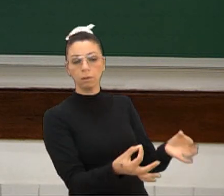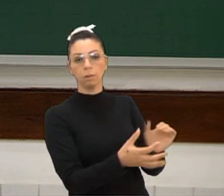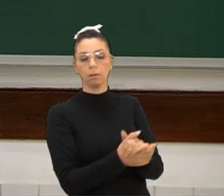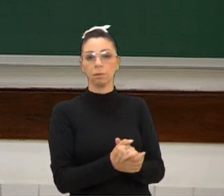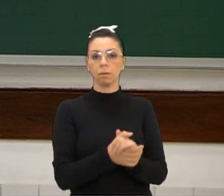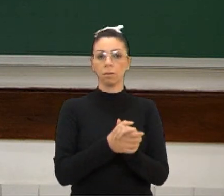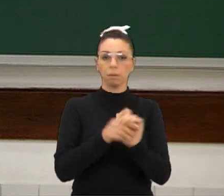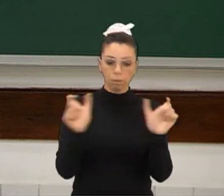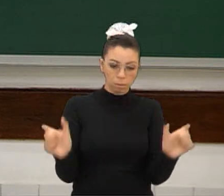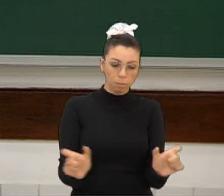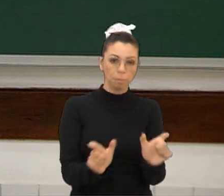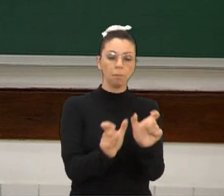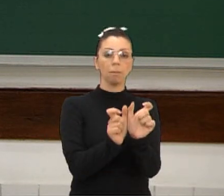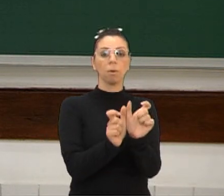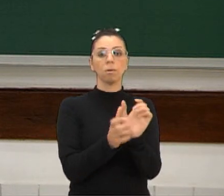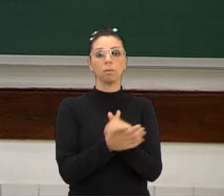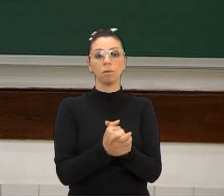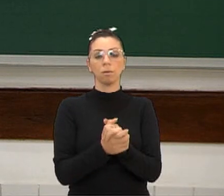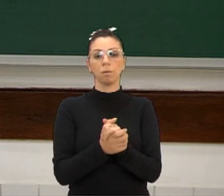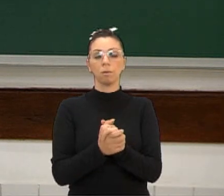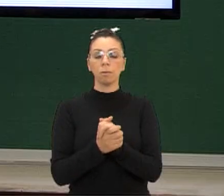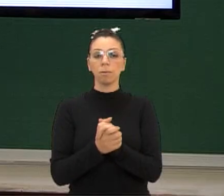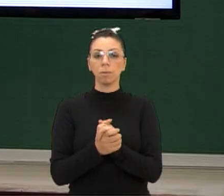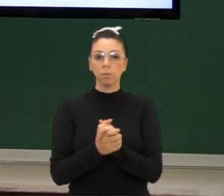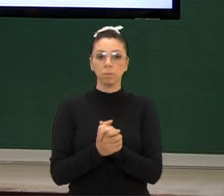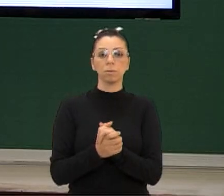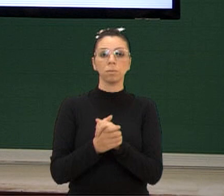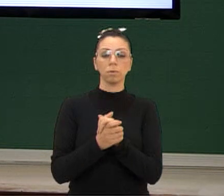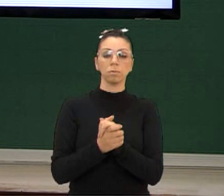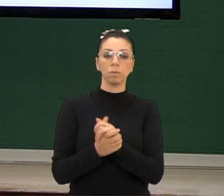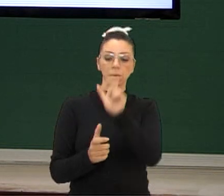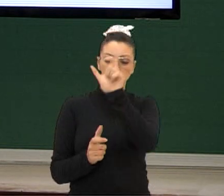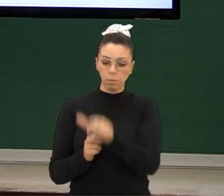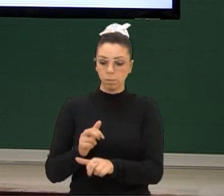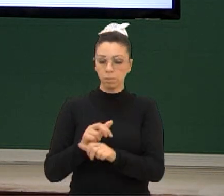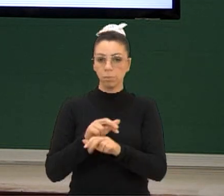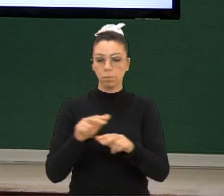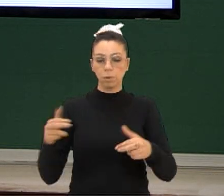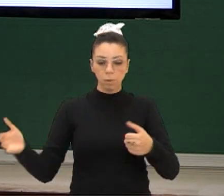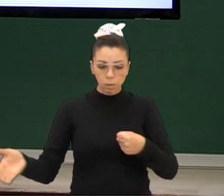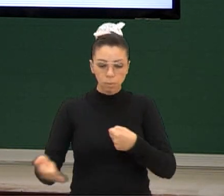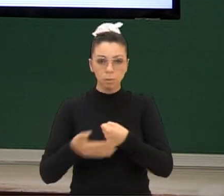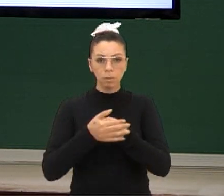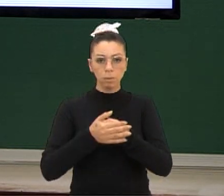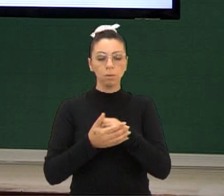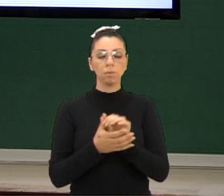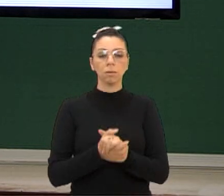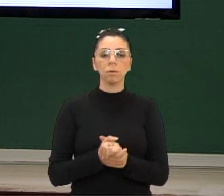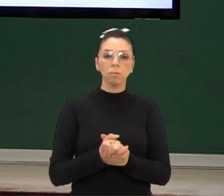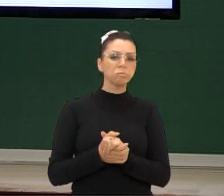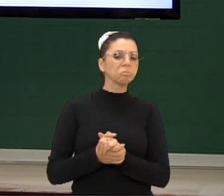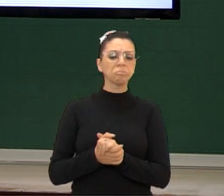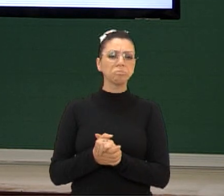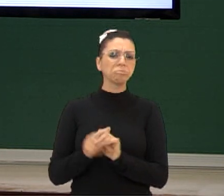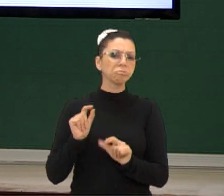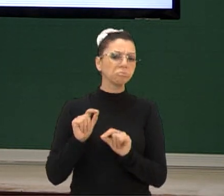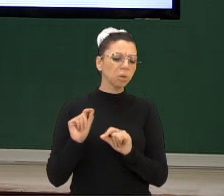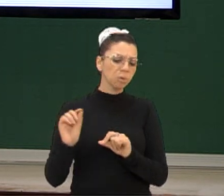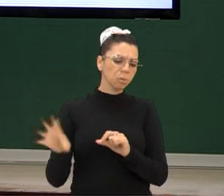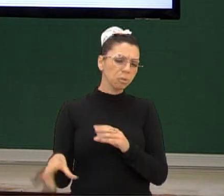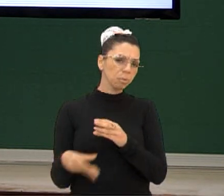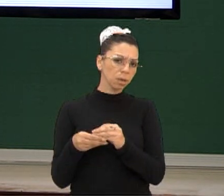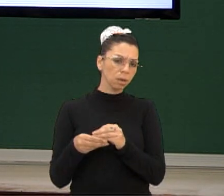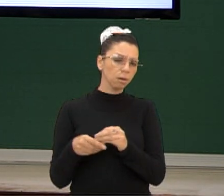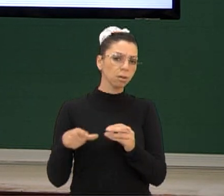sujeito composto, sujeito desinencial ou oculto, tanto faz, ou um sujeito indeterminado. E o predicado? Você tem 3